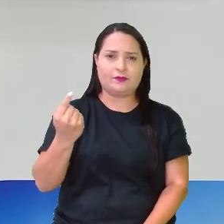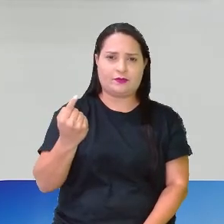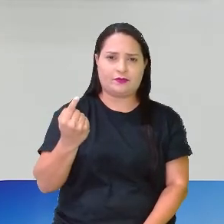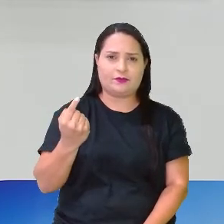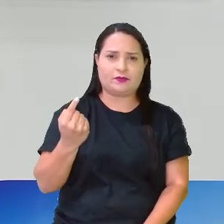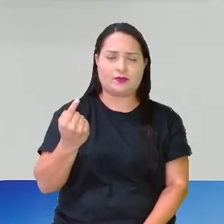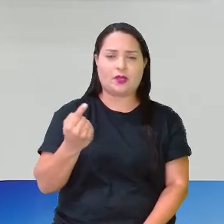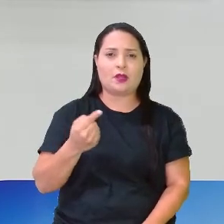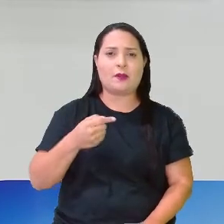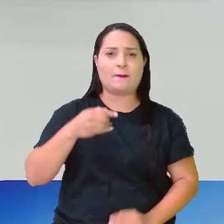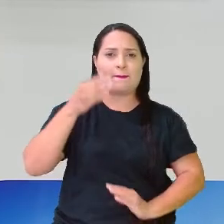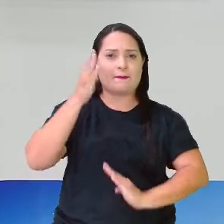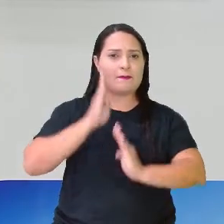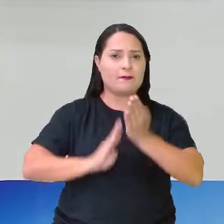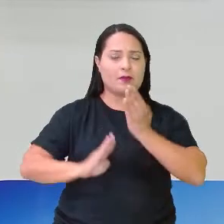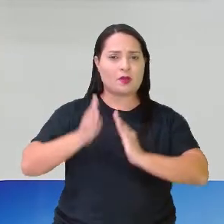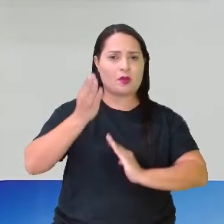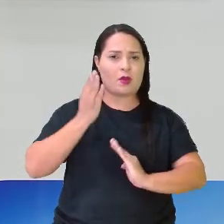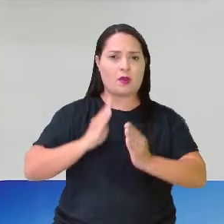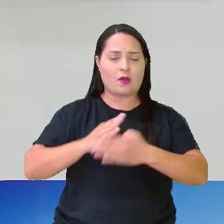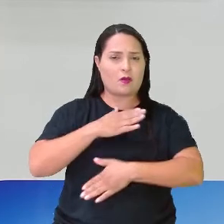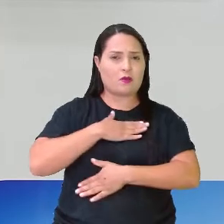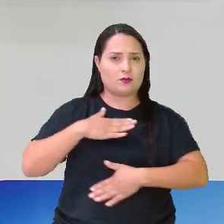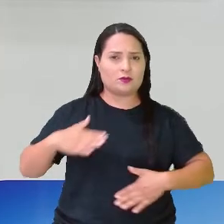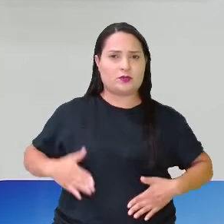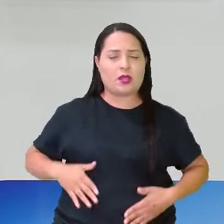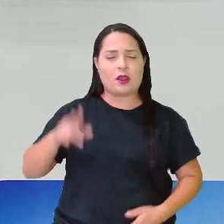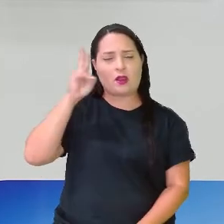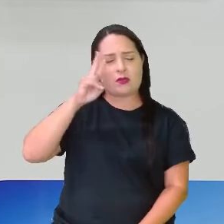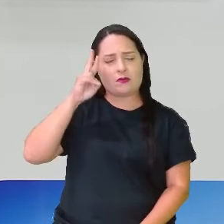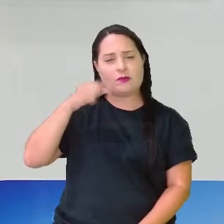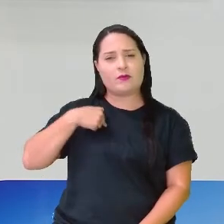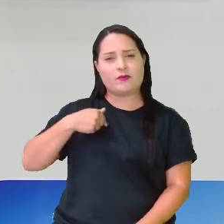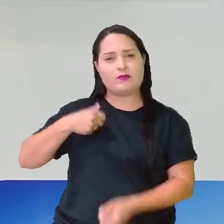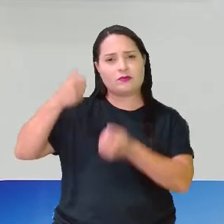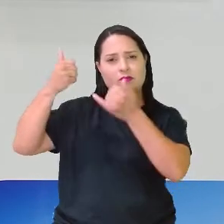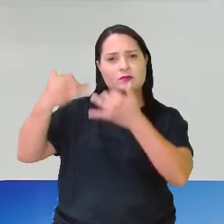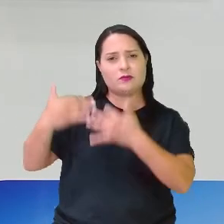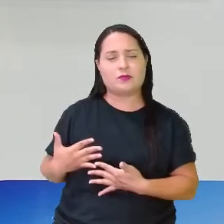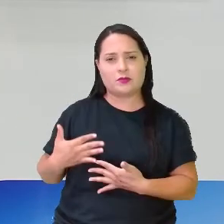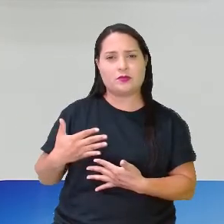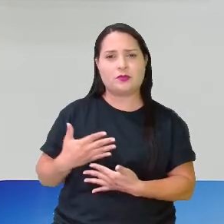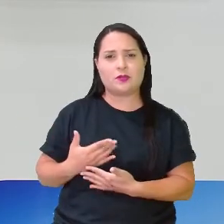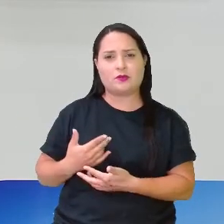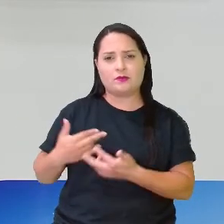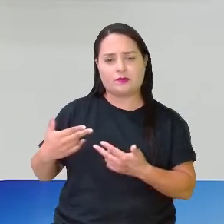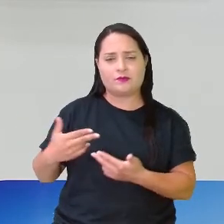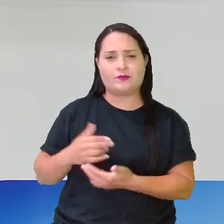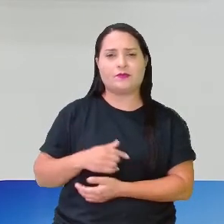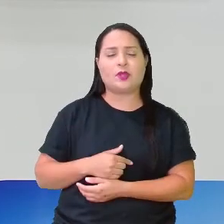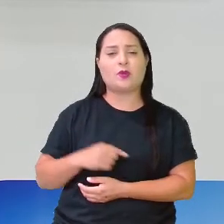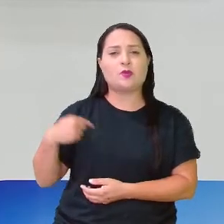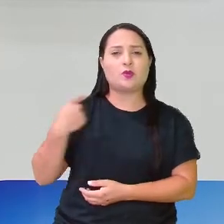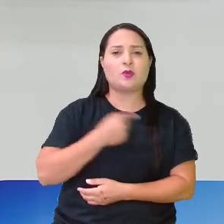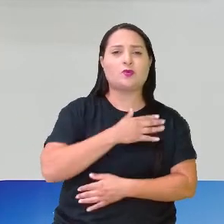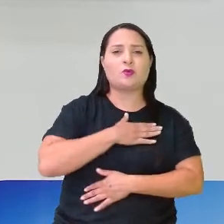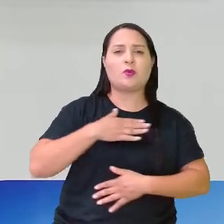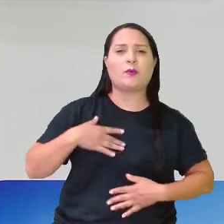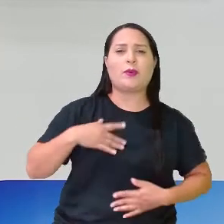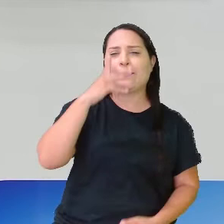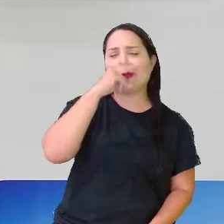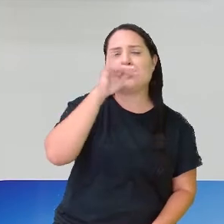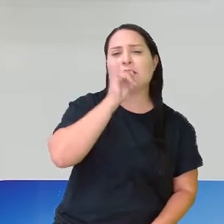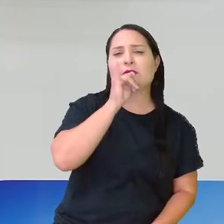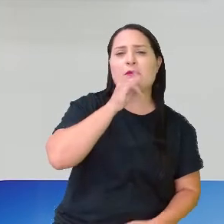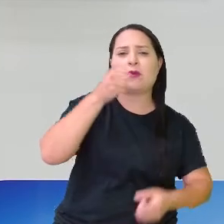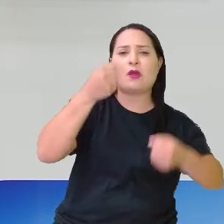individualidade biológica. Lembra que eu falei de funções orgânicas? Então, nosso corpo é como se fosse um carro ou qualquer outro